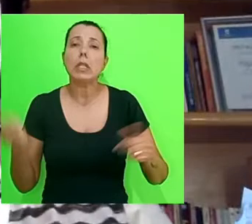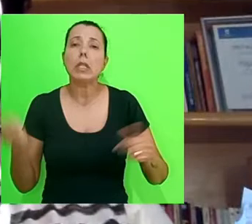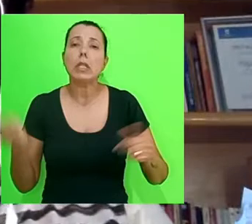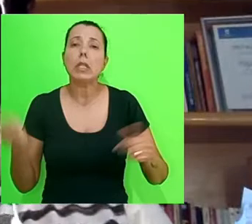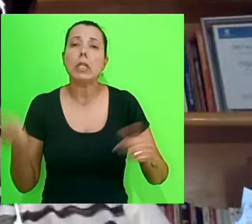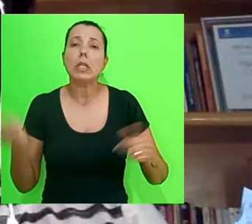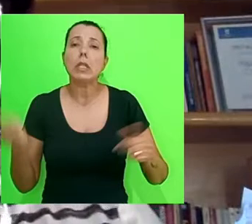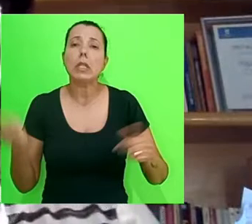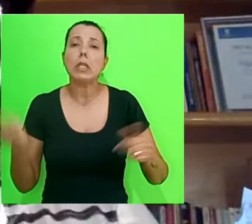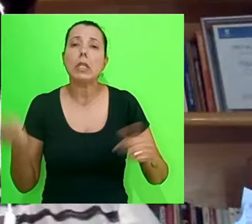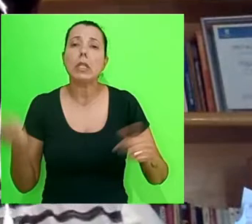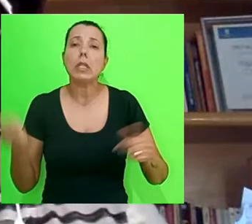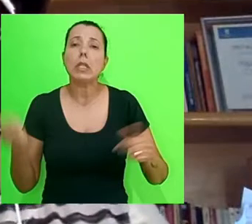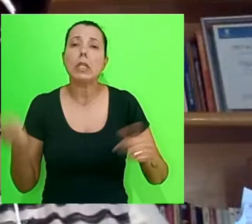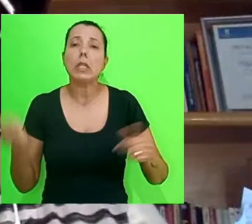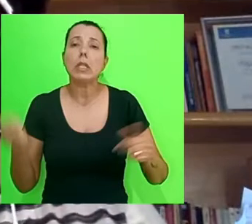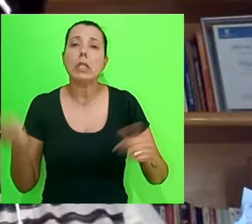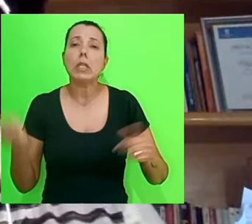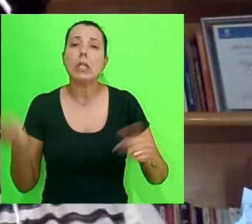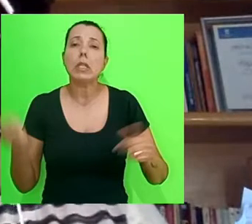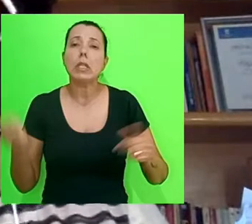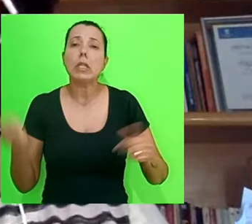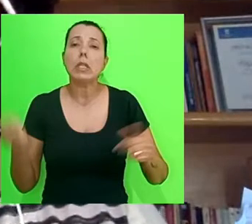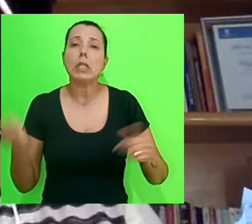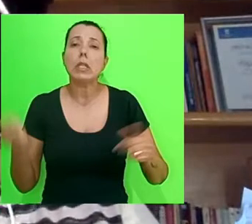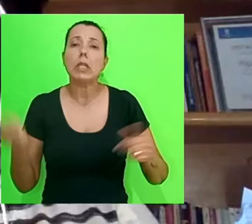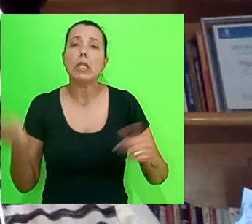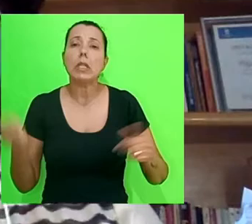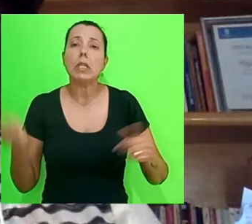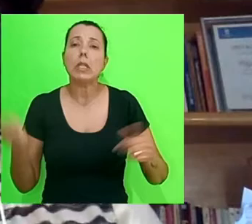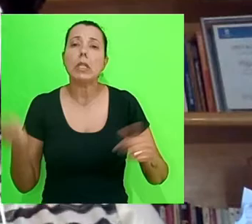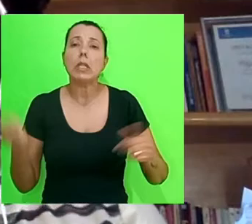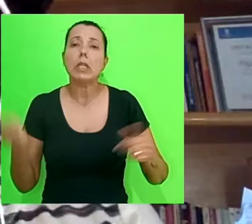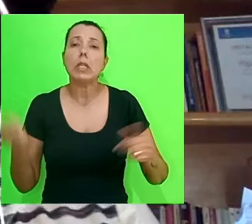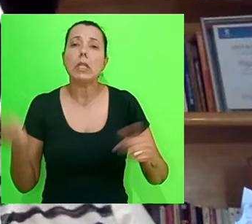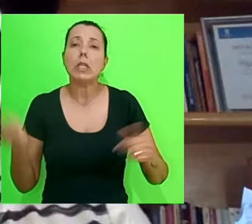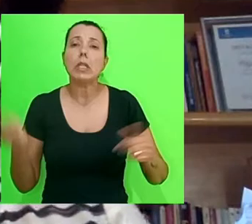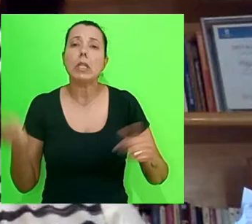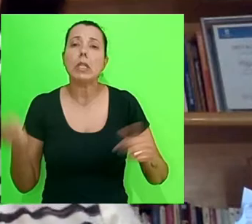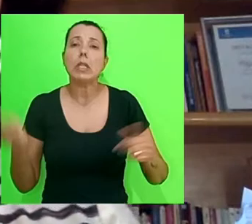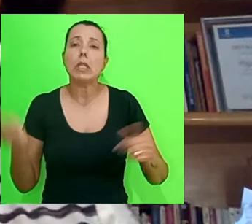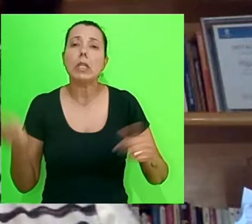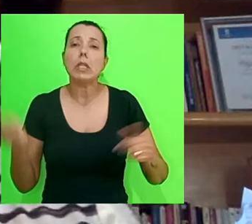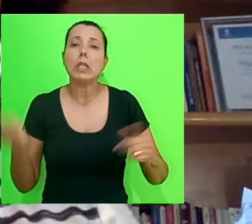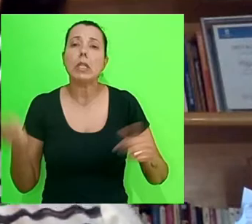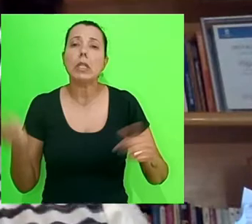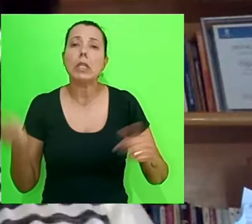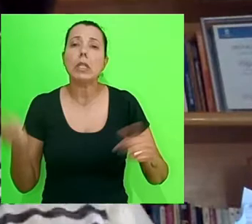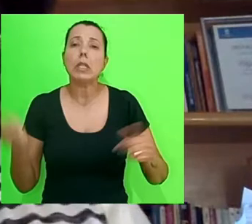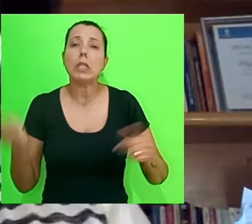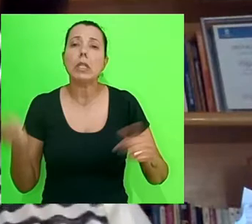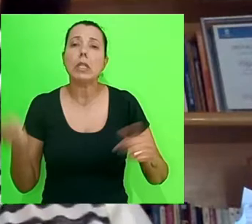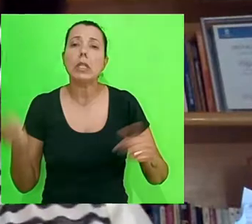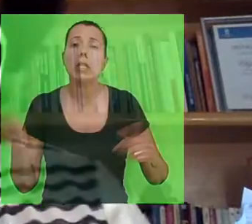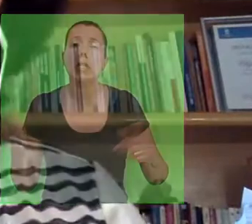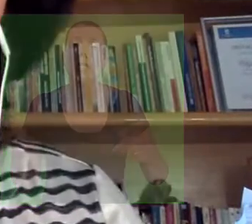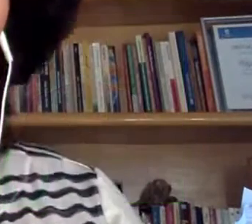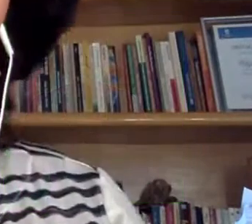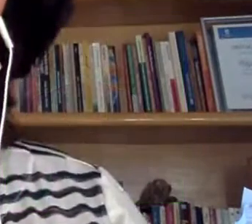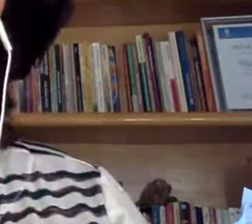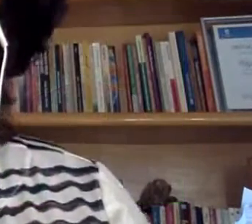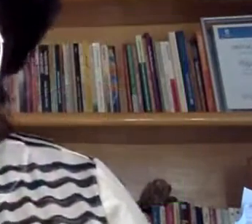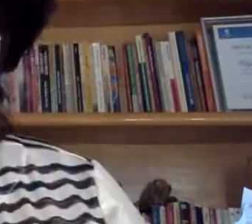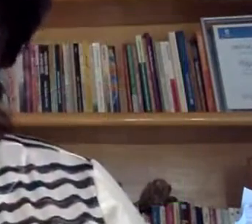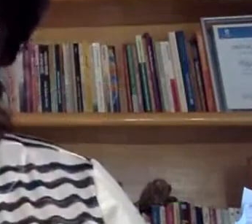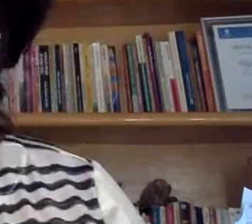um aprofundamento, condições potenciais para que isso se manifeste de forma maior do